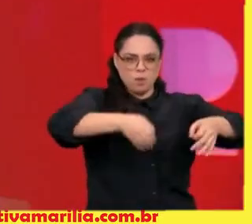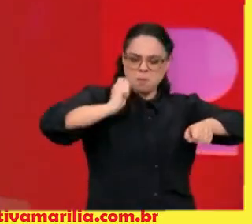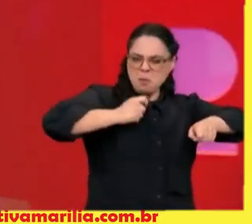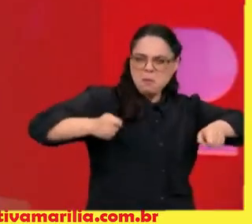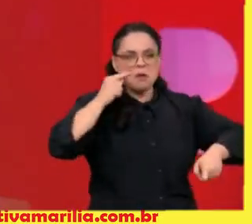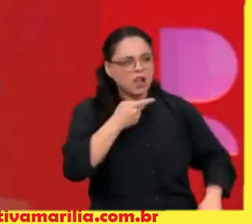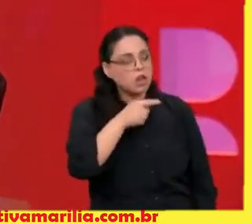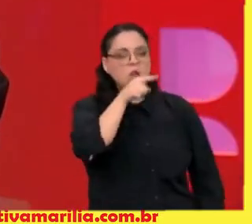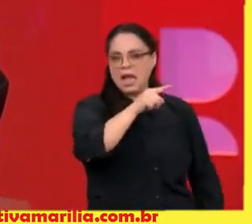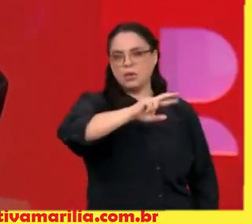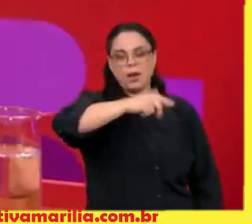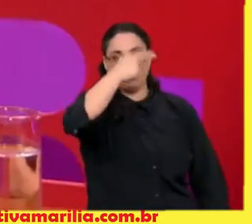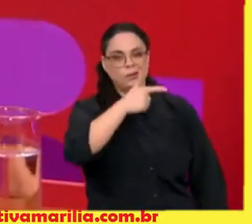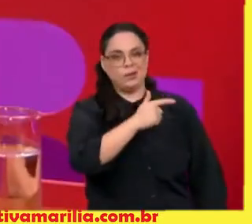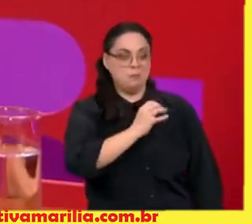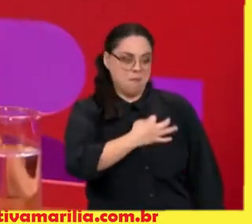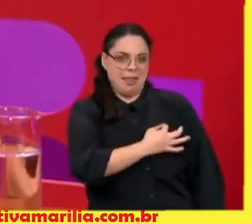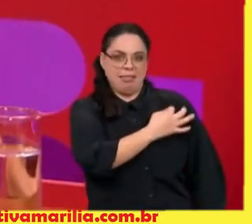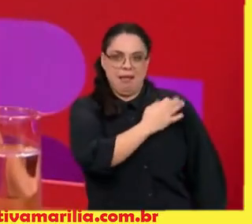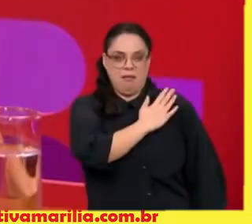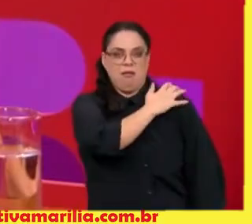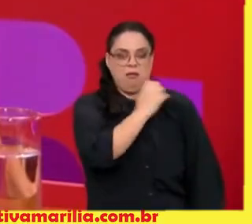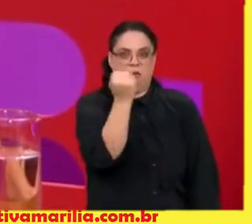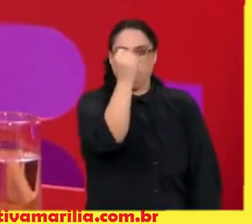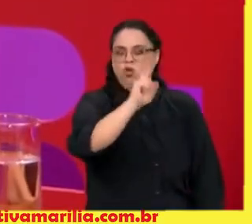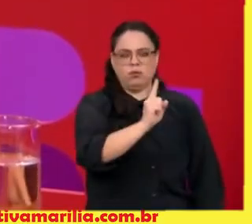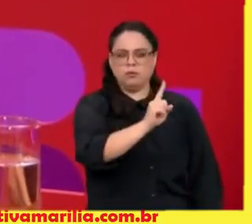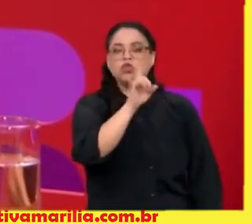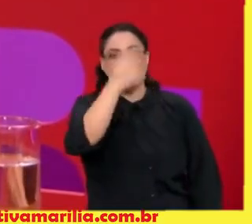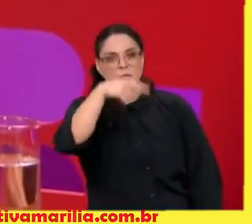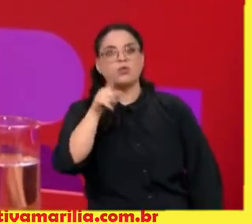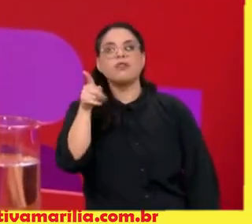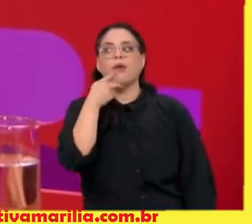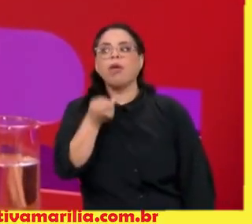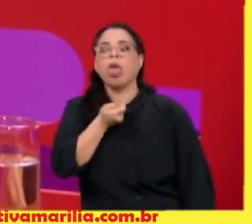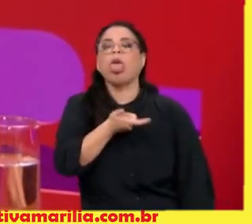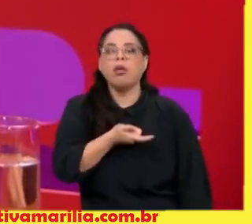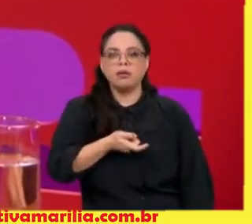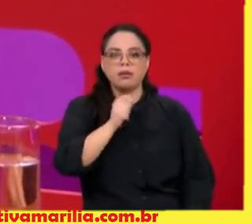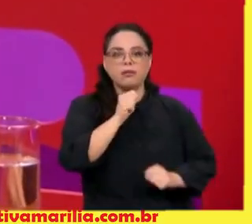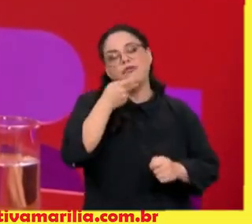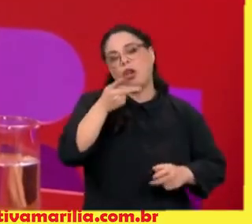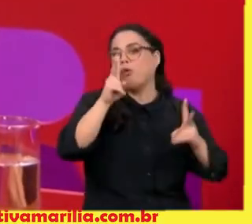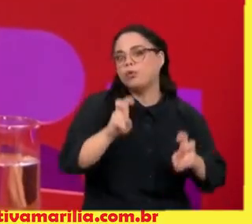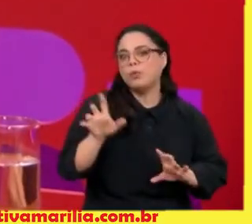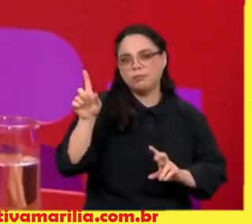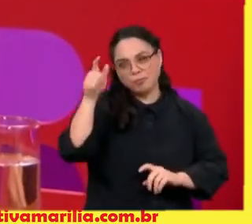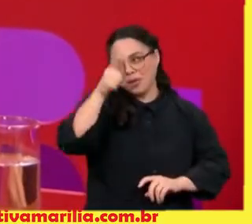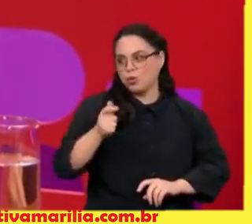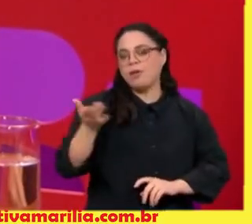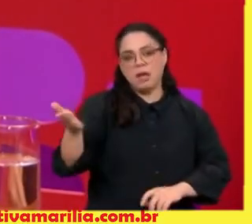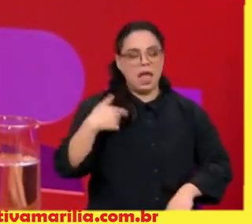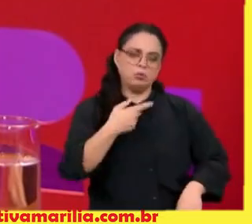torturou, ele delatou alguém, né? E estava sendo julgado. Então, A nossa comissão, e eu não culpo a Dilma de jeito nenhum,